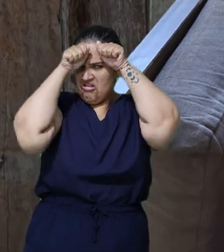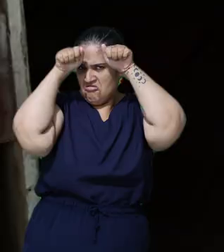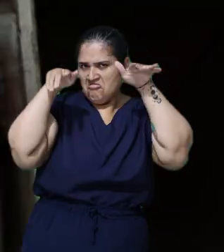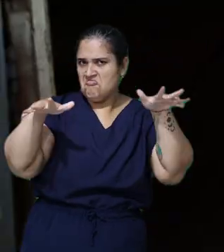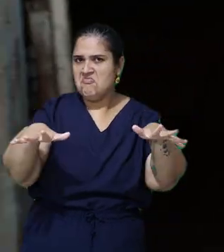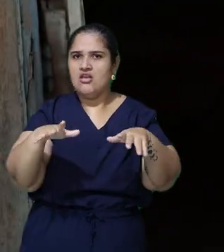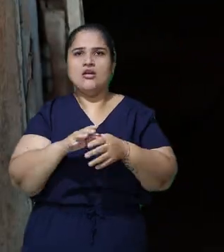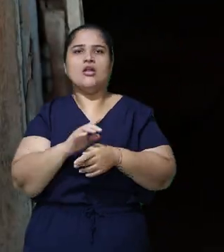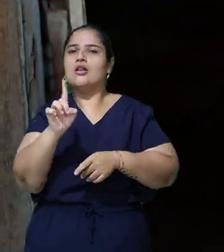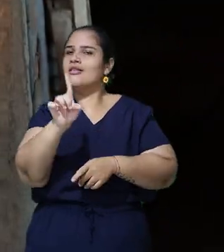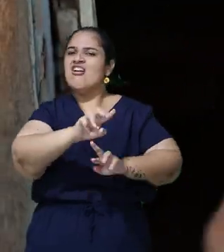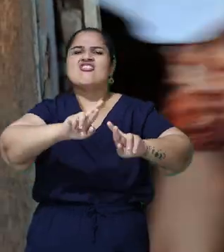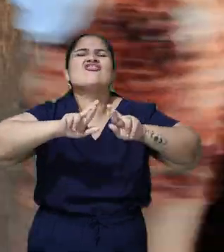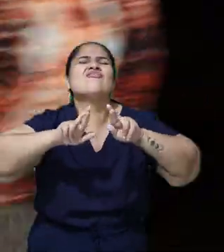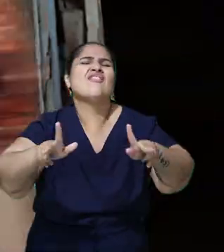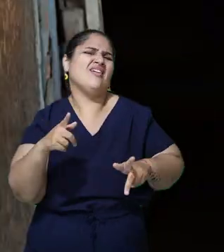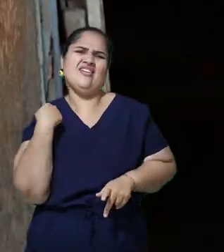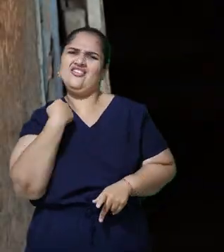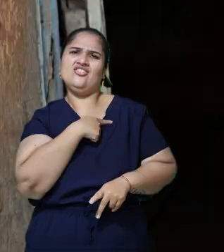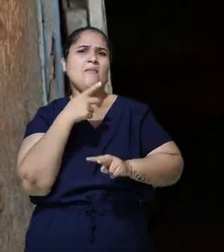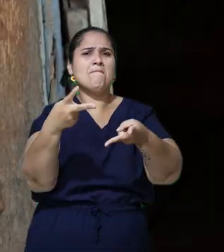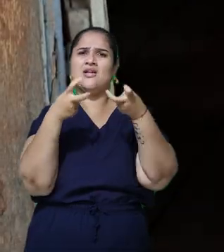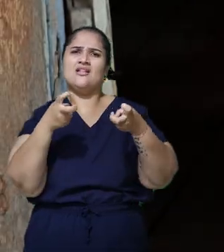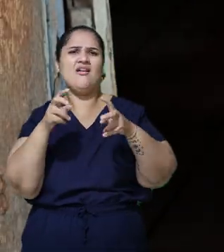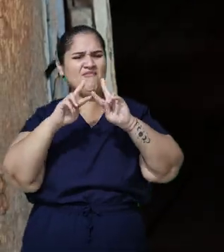né? A gente vê que